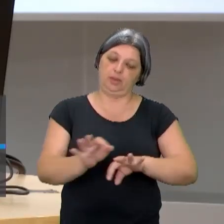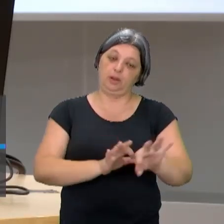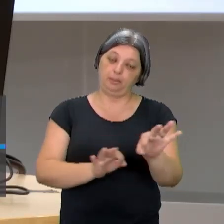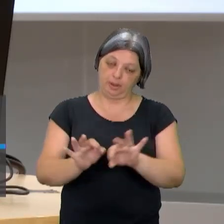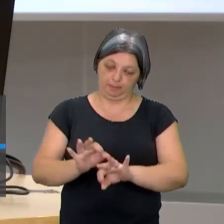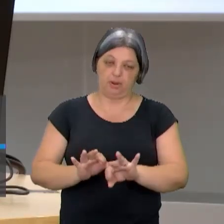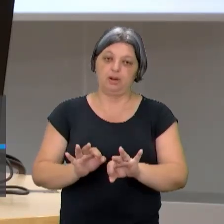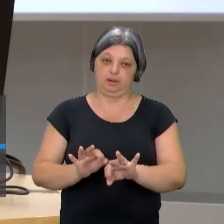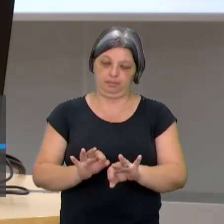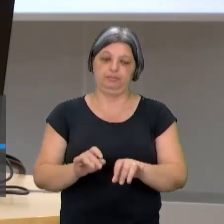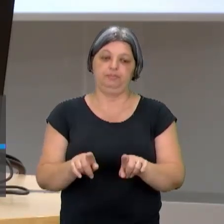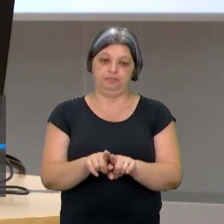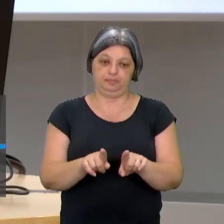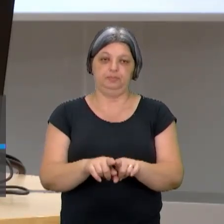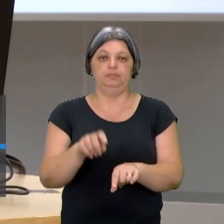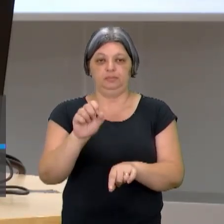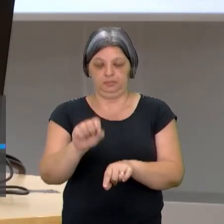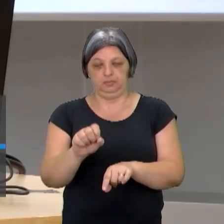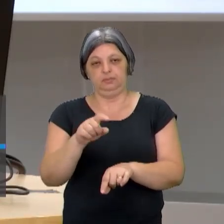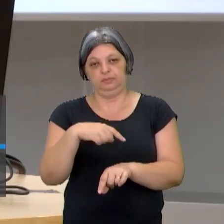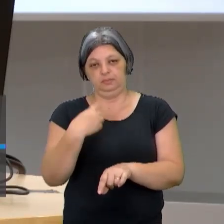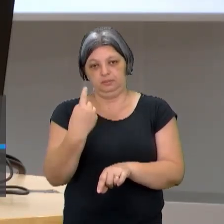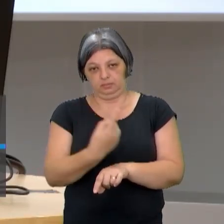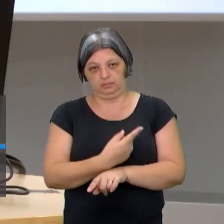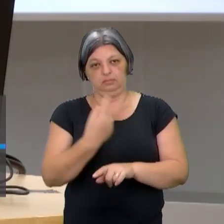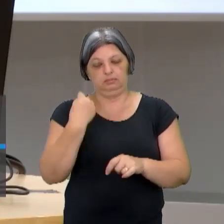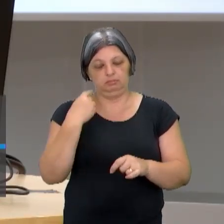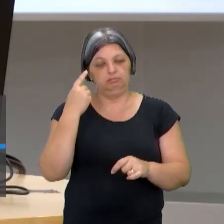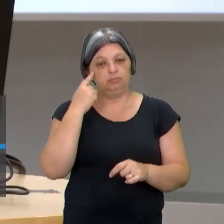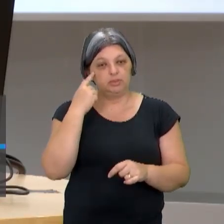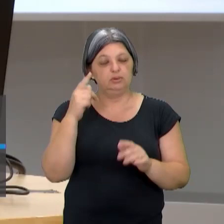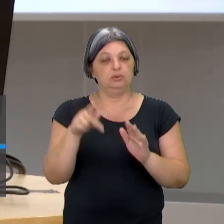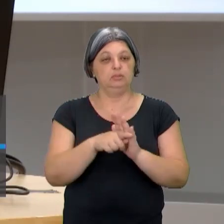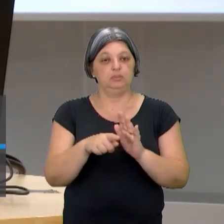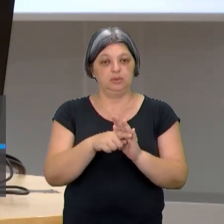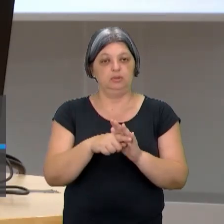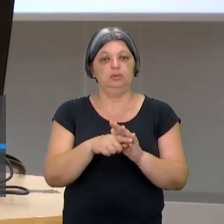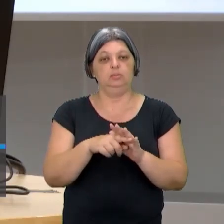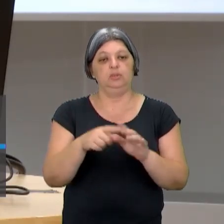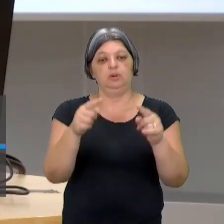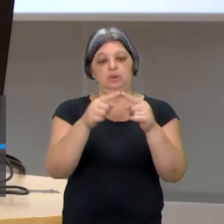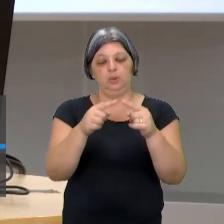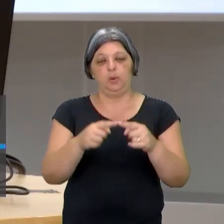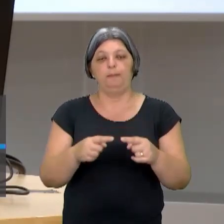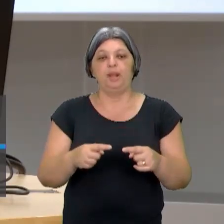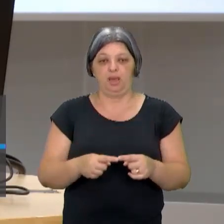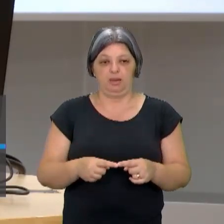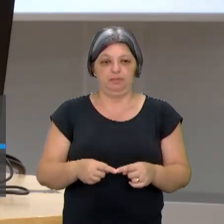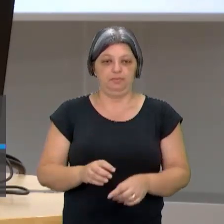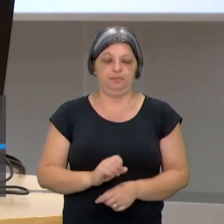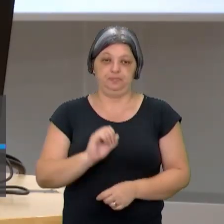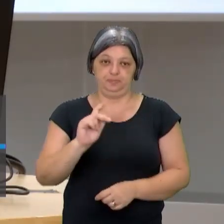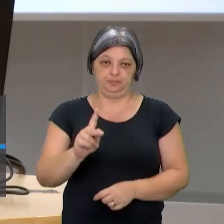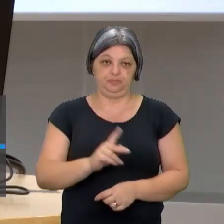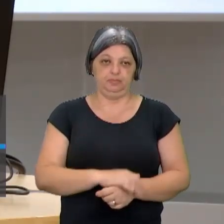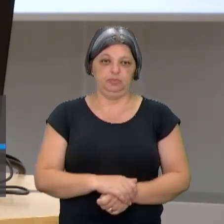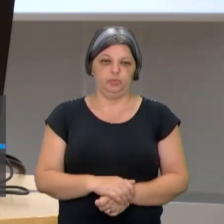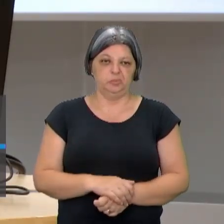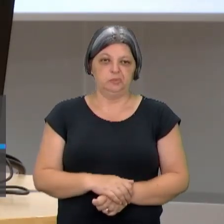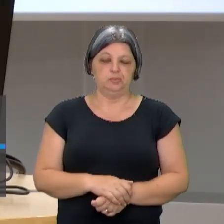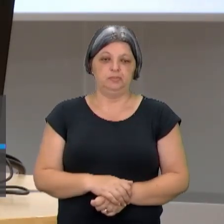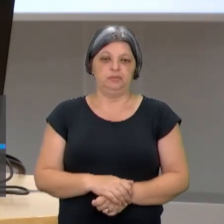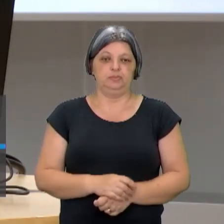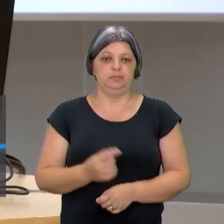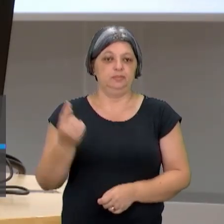então sim, também a gente pode considerar aí, no caso, um alinhamento vertical nesse sentido. Tudo bem? Muito bom, agora a gente vai fazer o